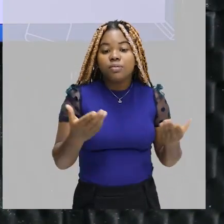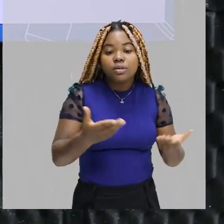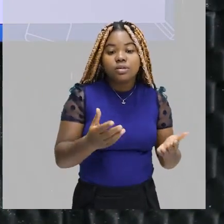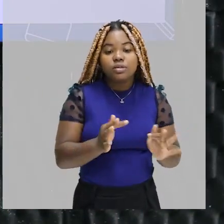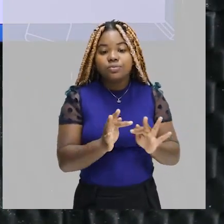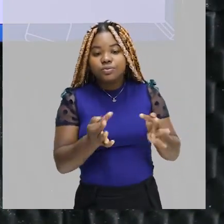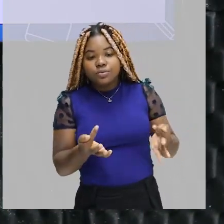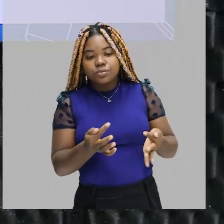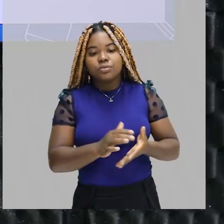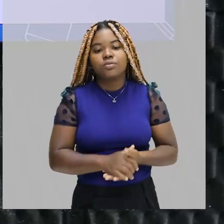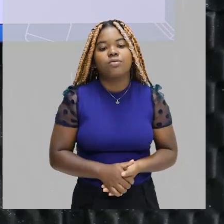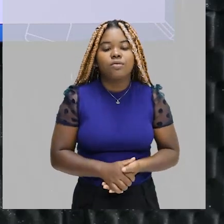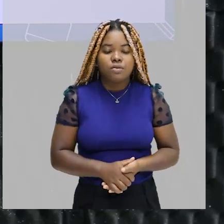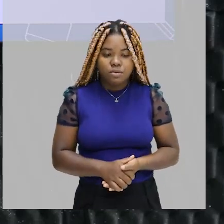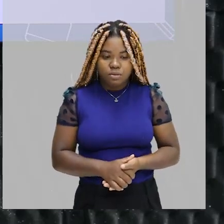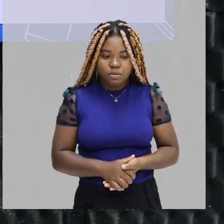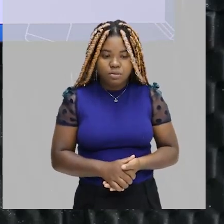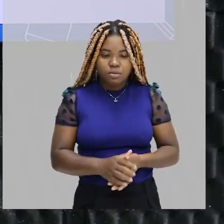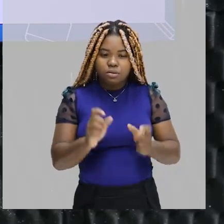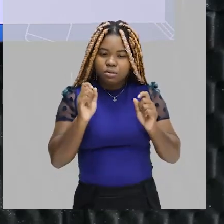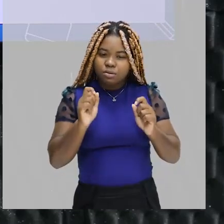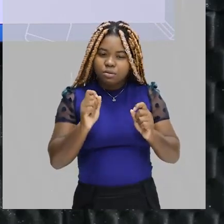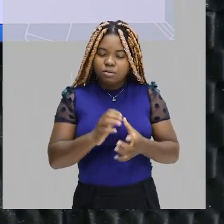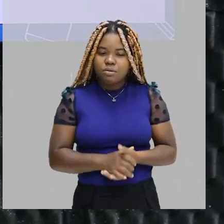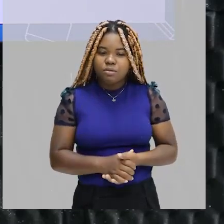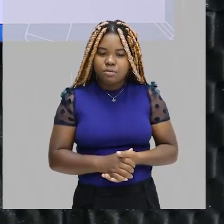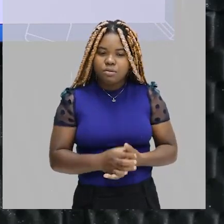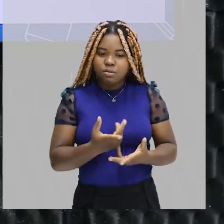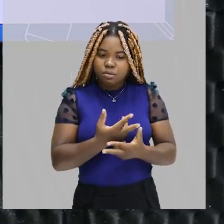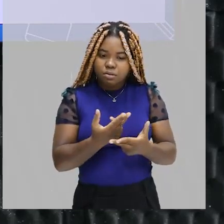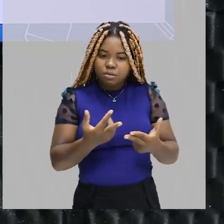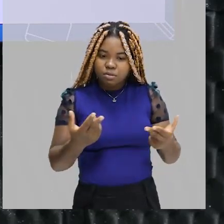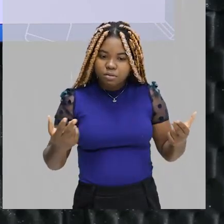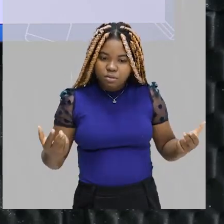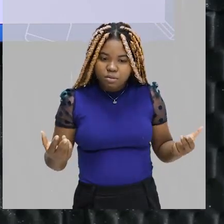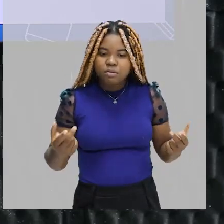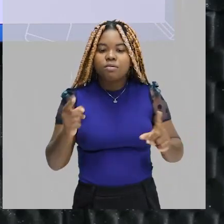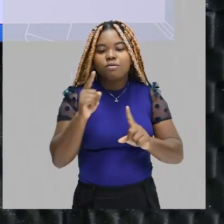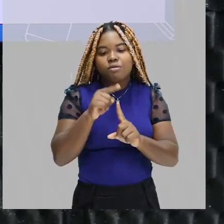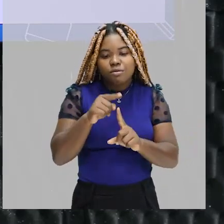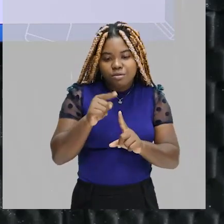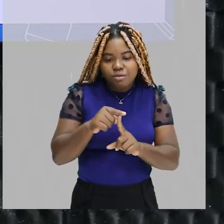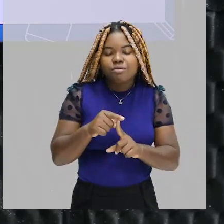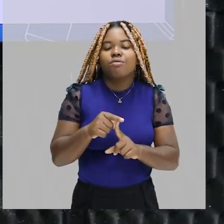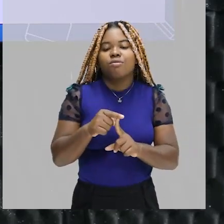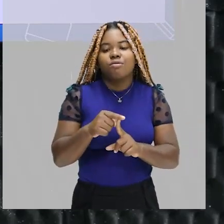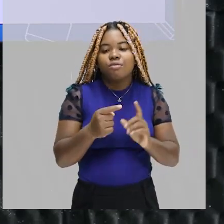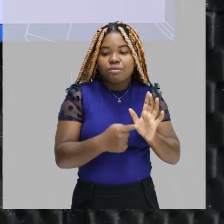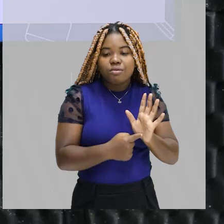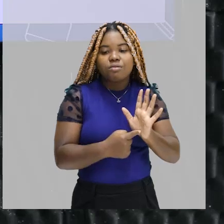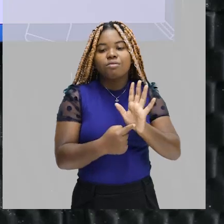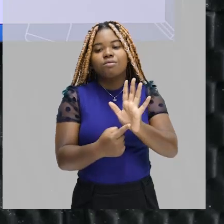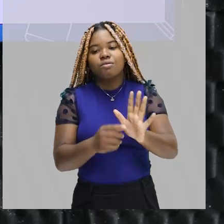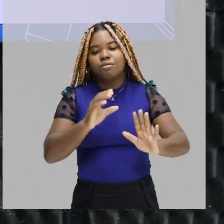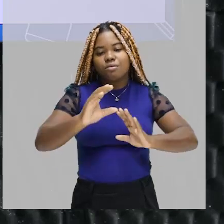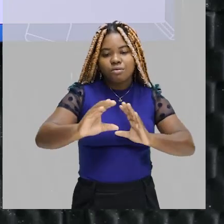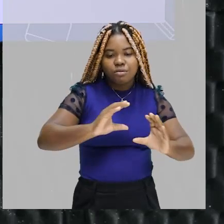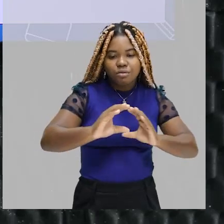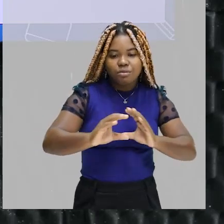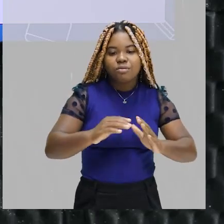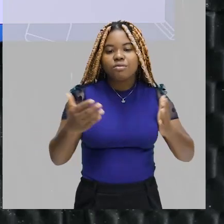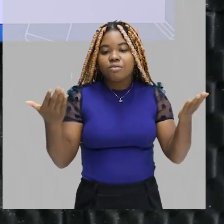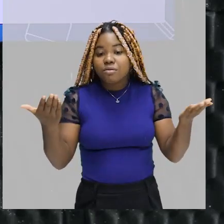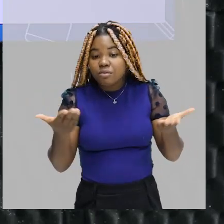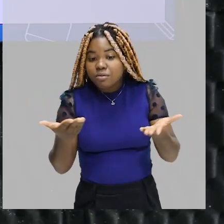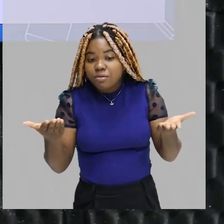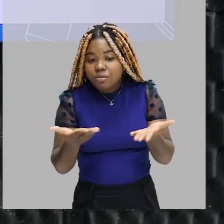presente simples é uma das várias formas possíveis de se expressar o presente